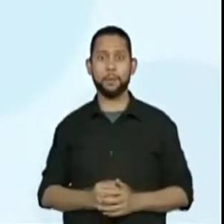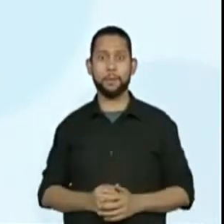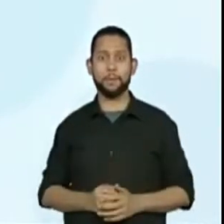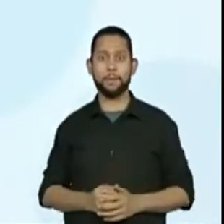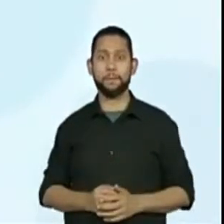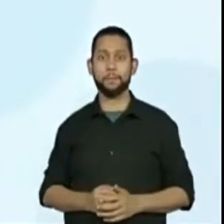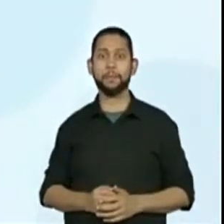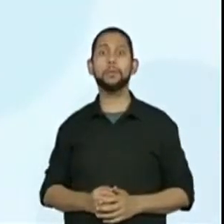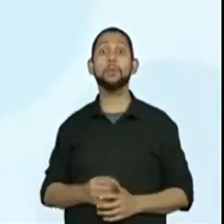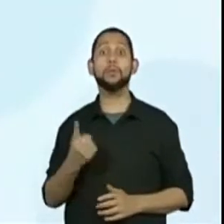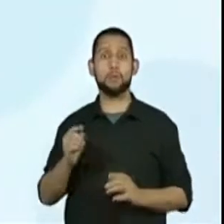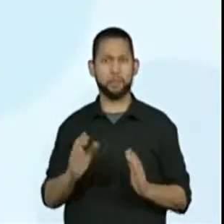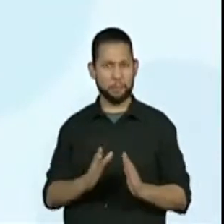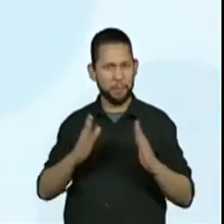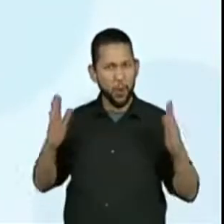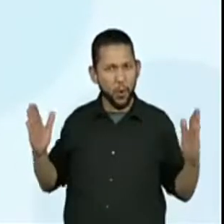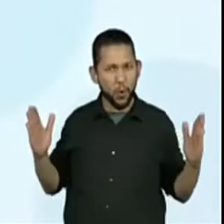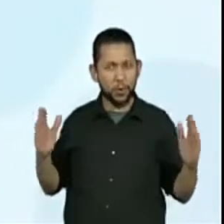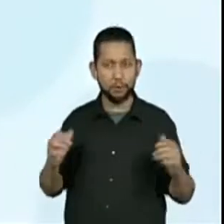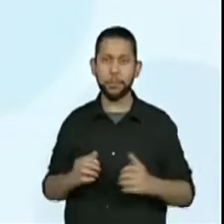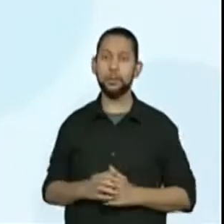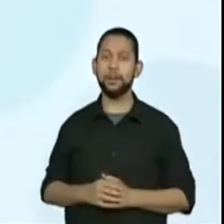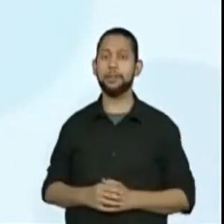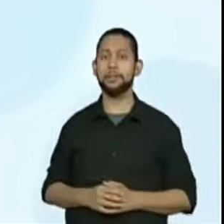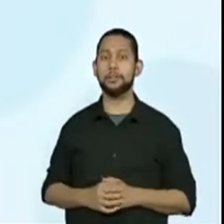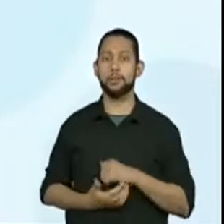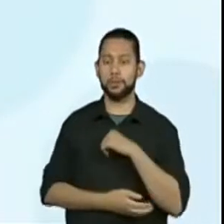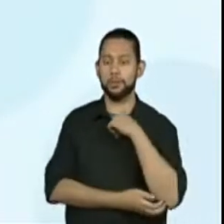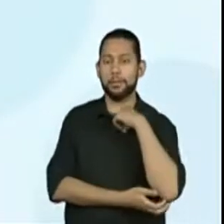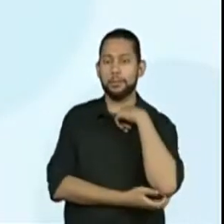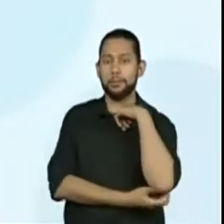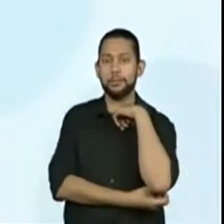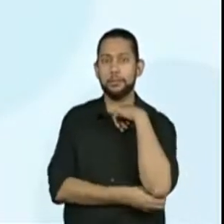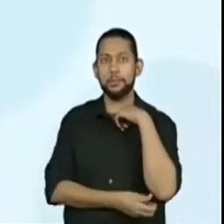O ônibus vai ficar maior, será, pessoal?